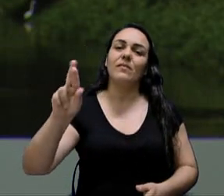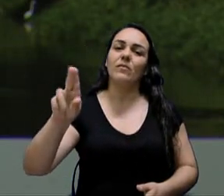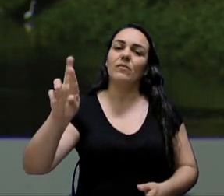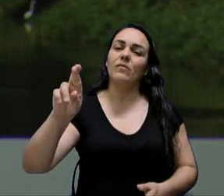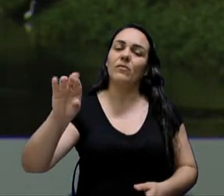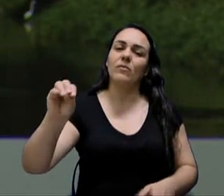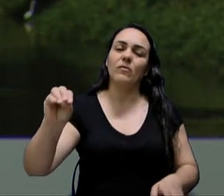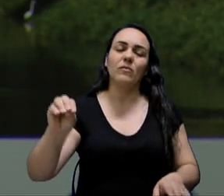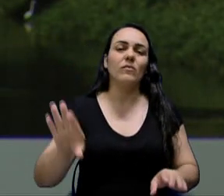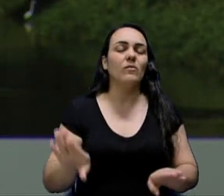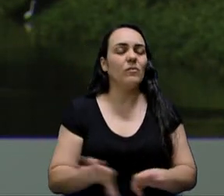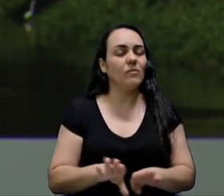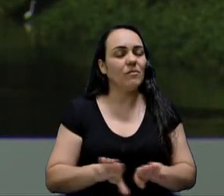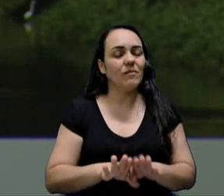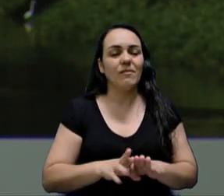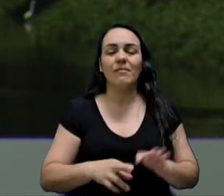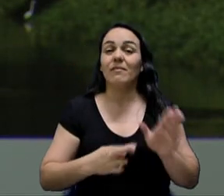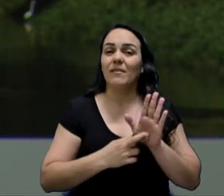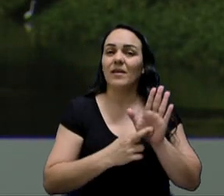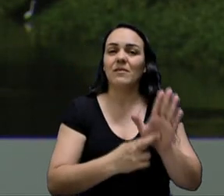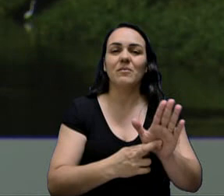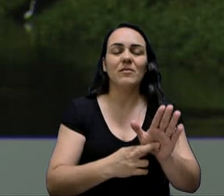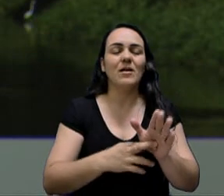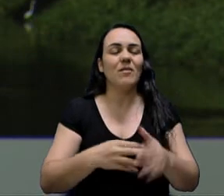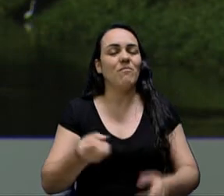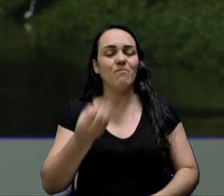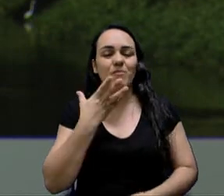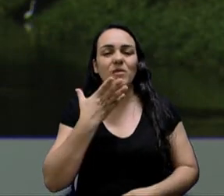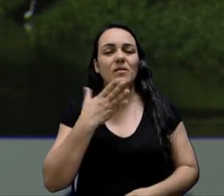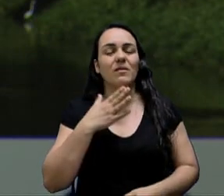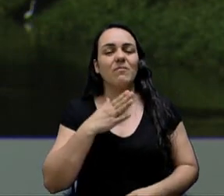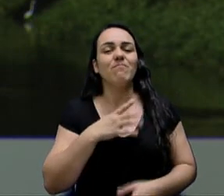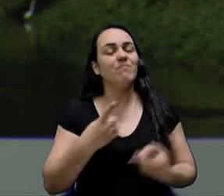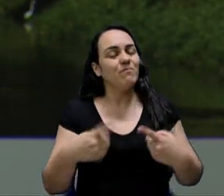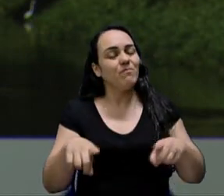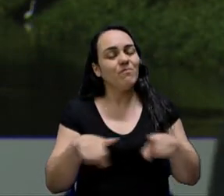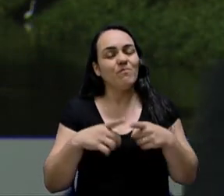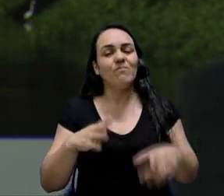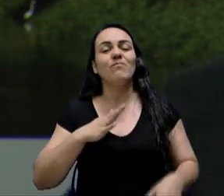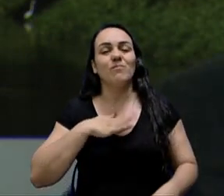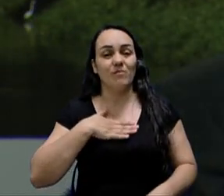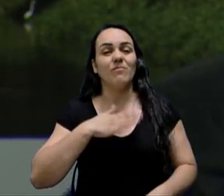pela apresentação, muito agradável. São músicas que me tocam.